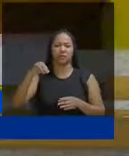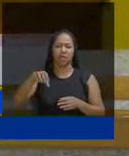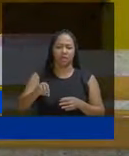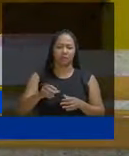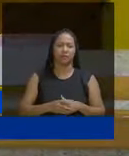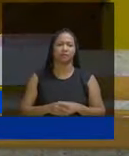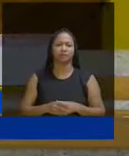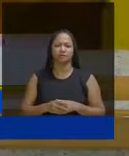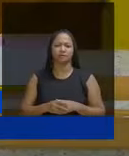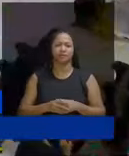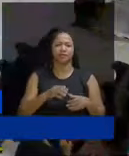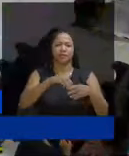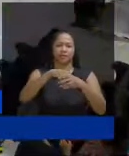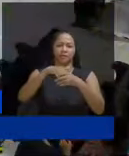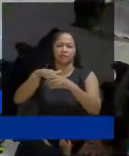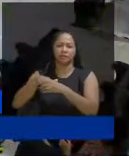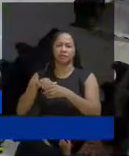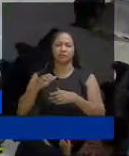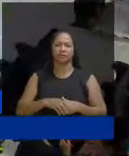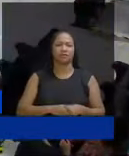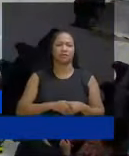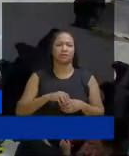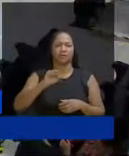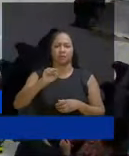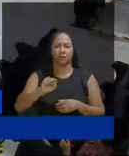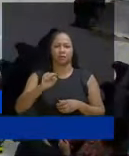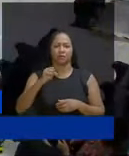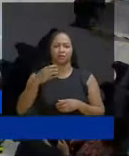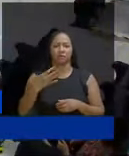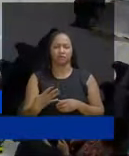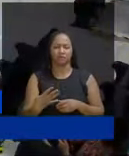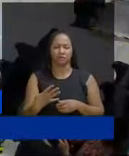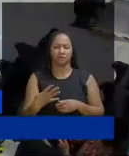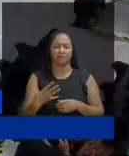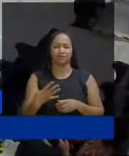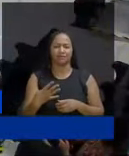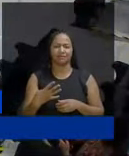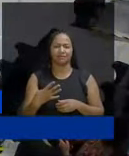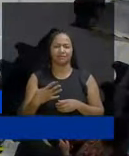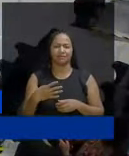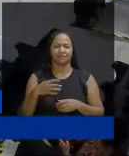Imagem ampla do plenário. É o 8471. Publicado.